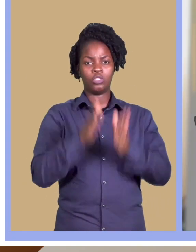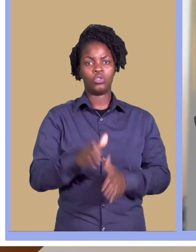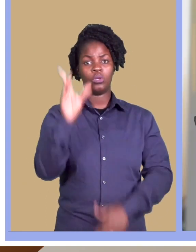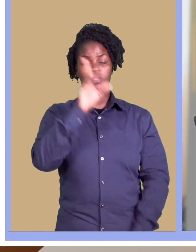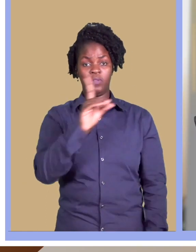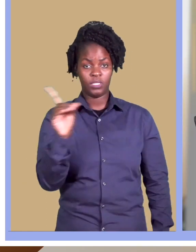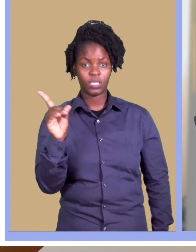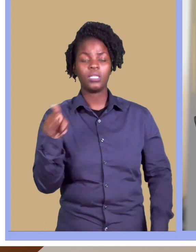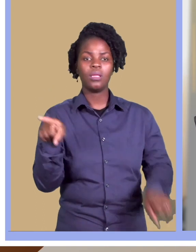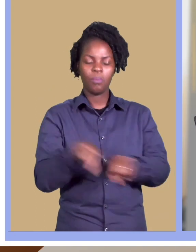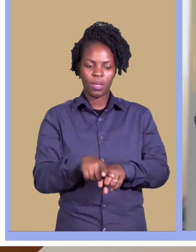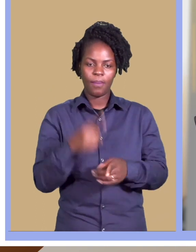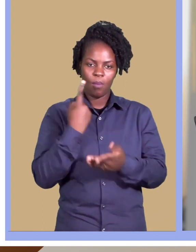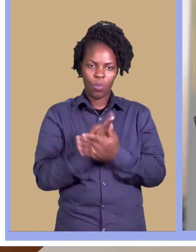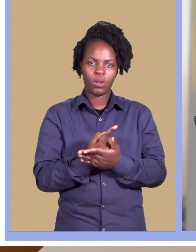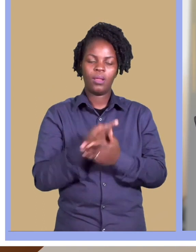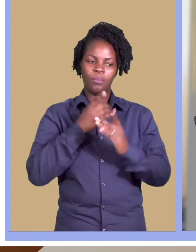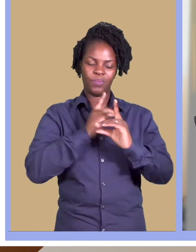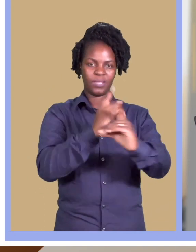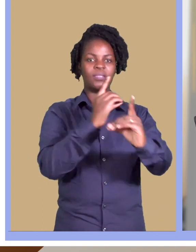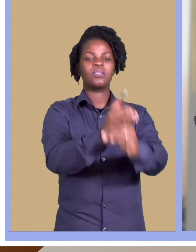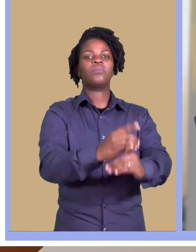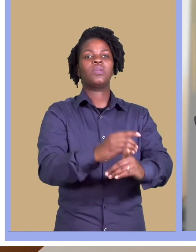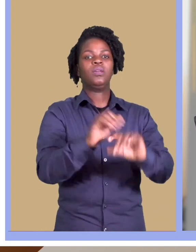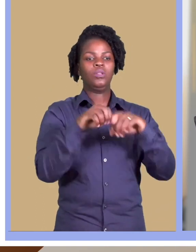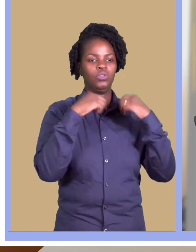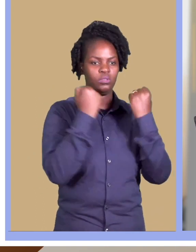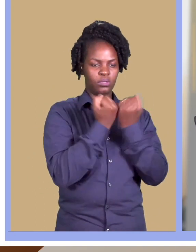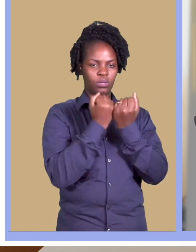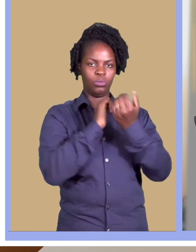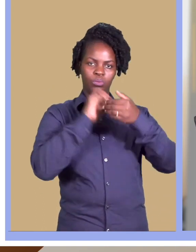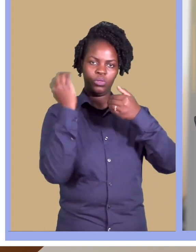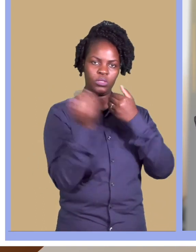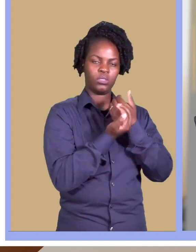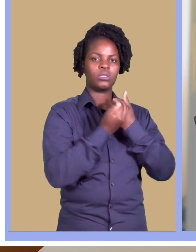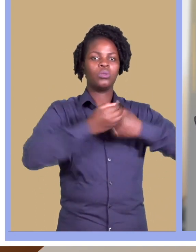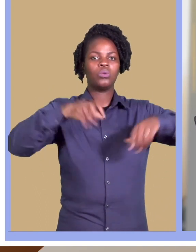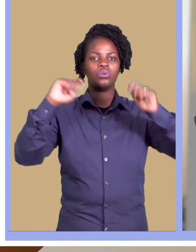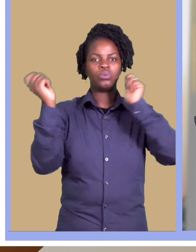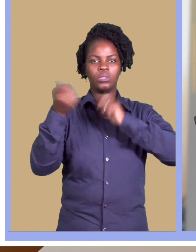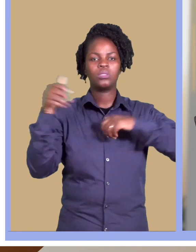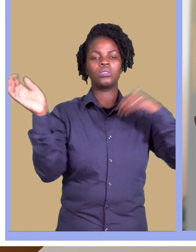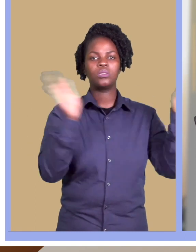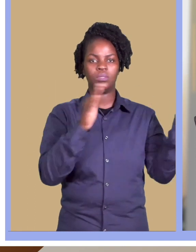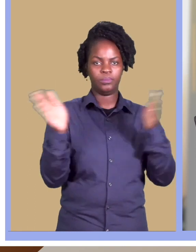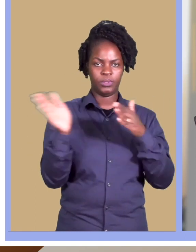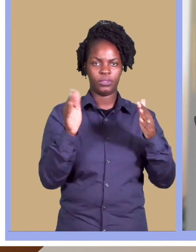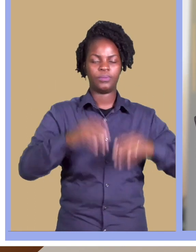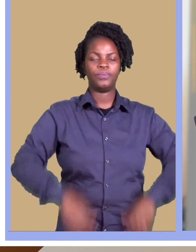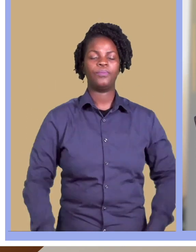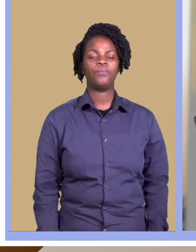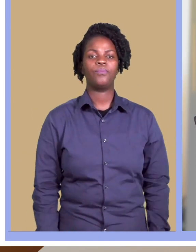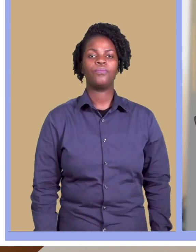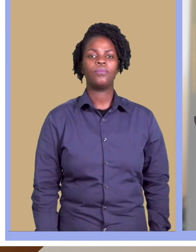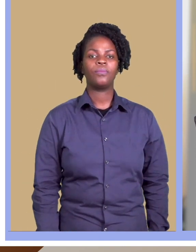estamos representados nos espaços principais de coordenação humanitária. Exato. Então, mas como eu disse